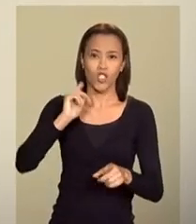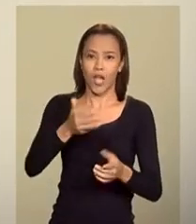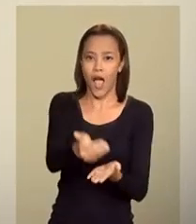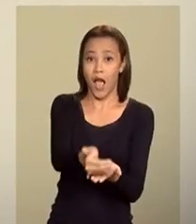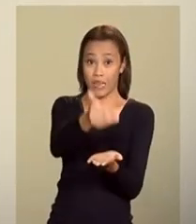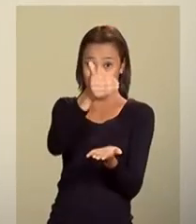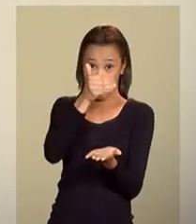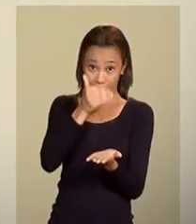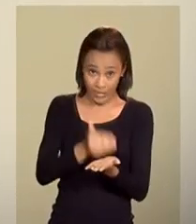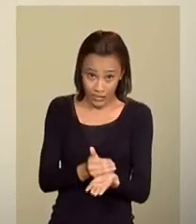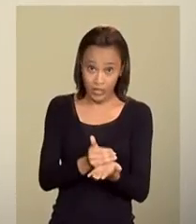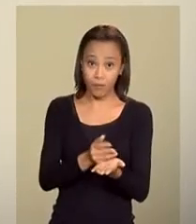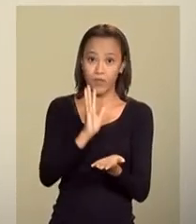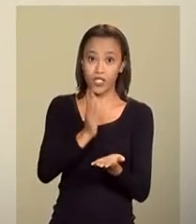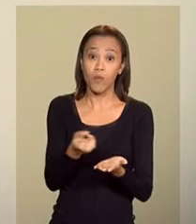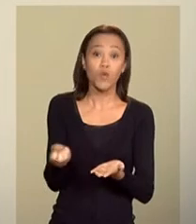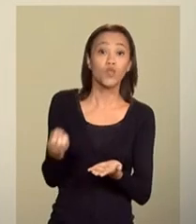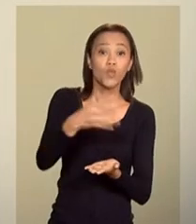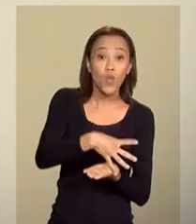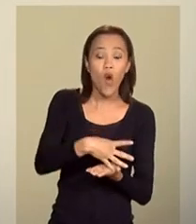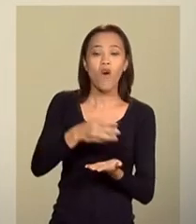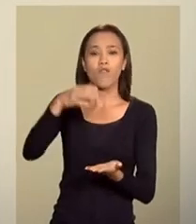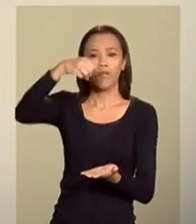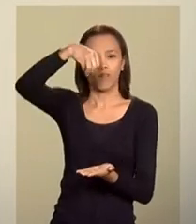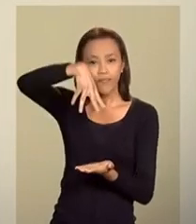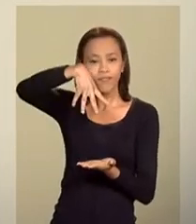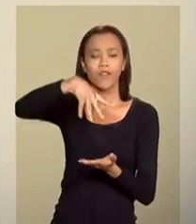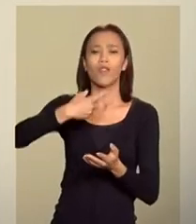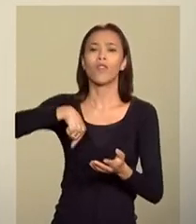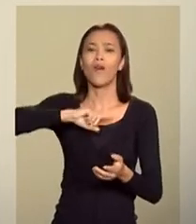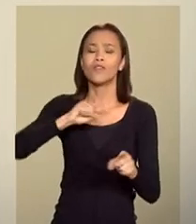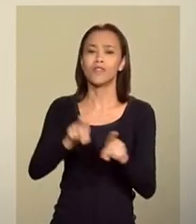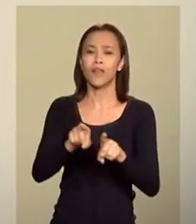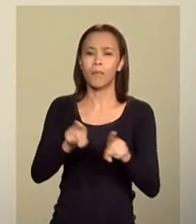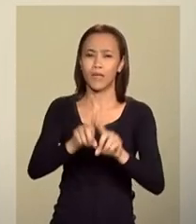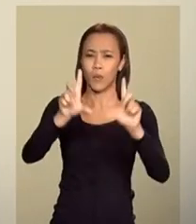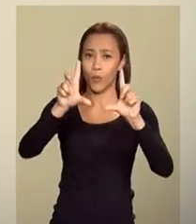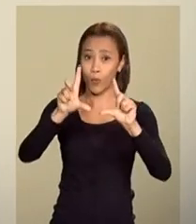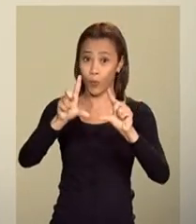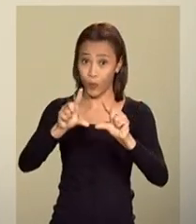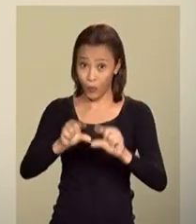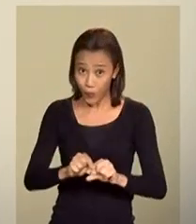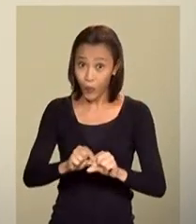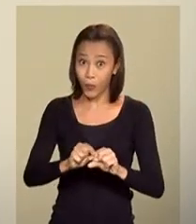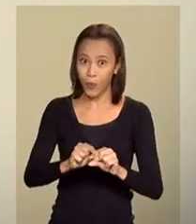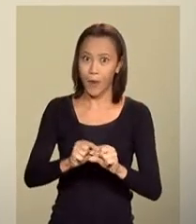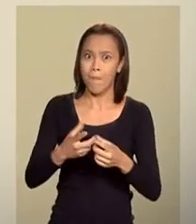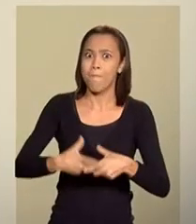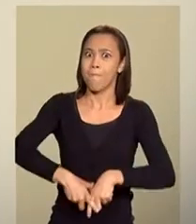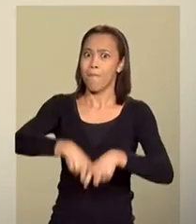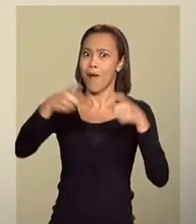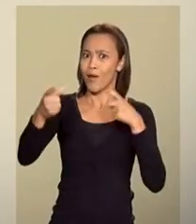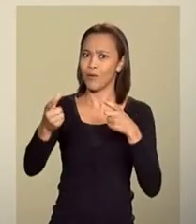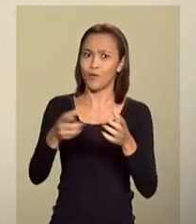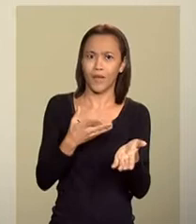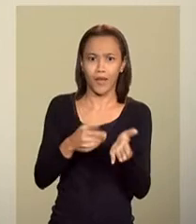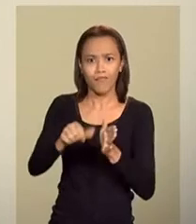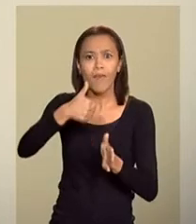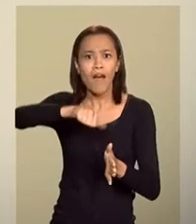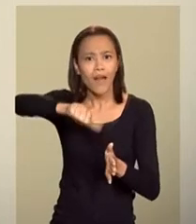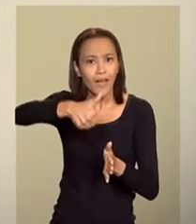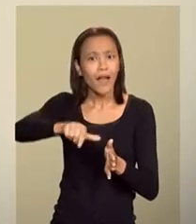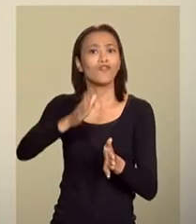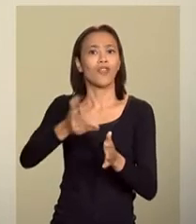antecipando a entrada em vigor das novas tarifas Estamos dando índice de redução maior do que o previsto e já